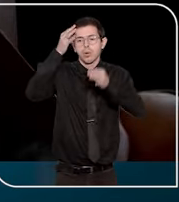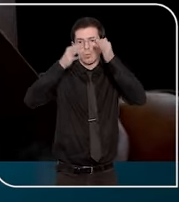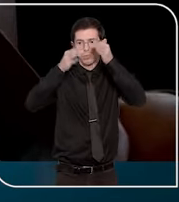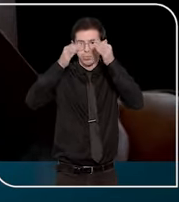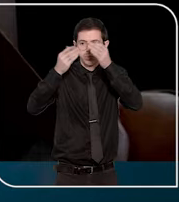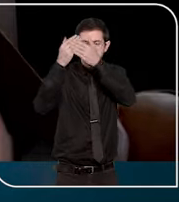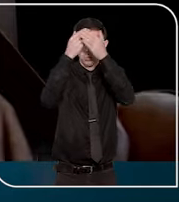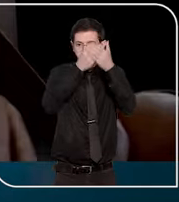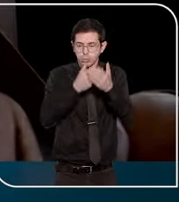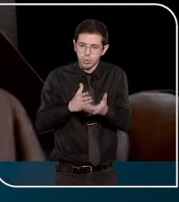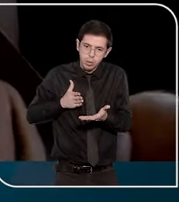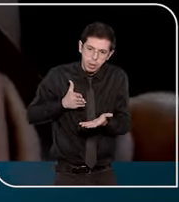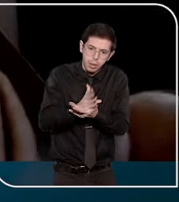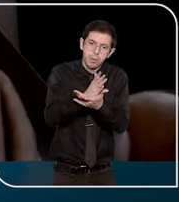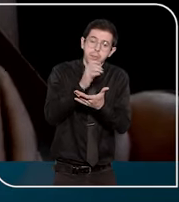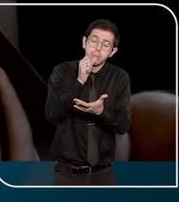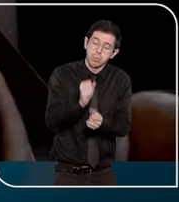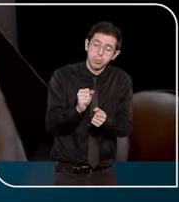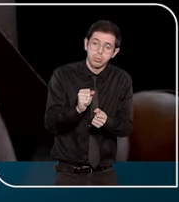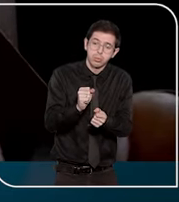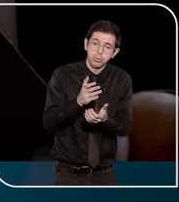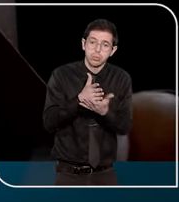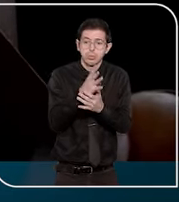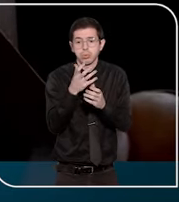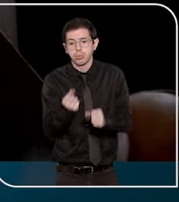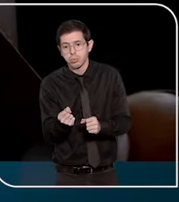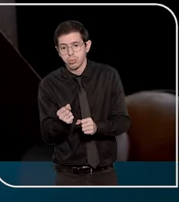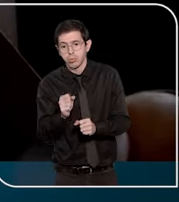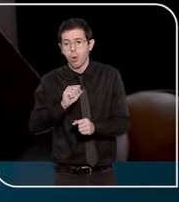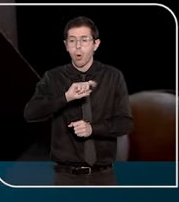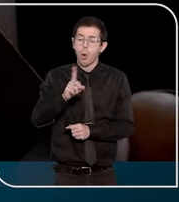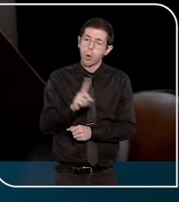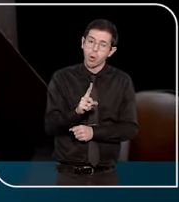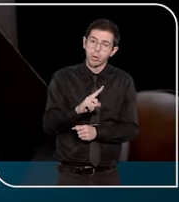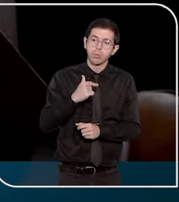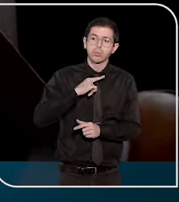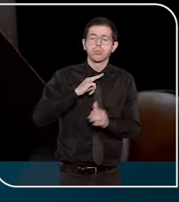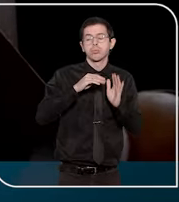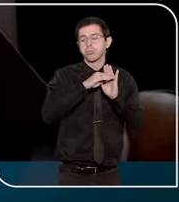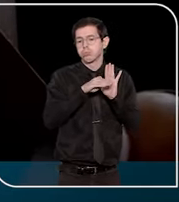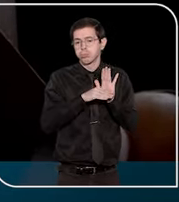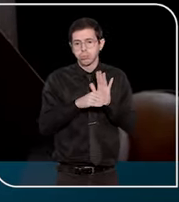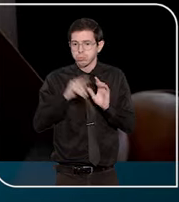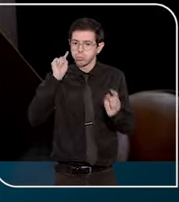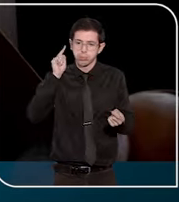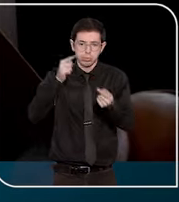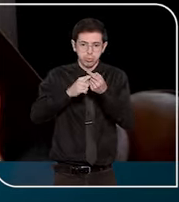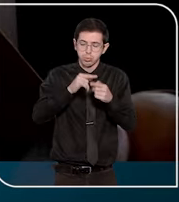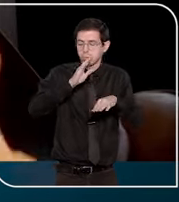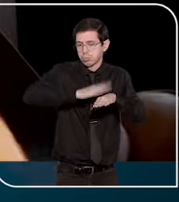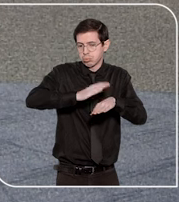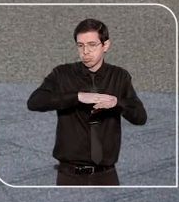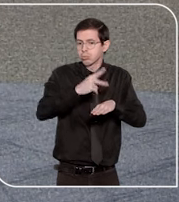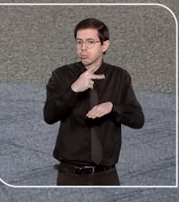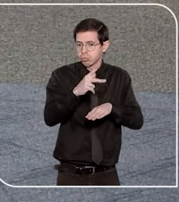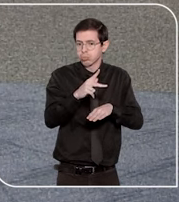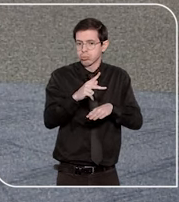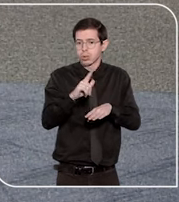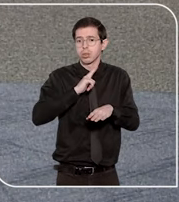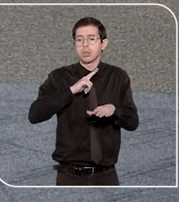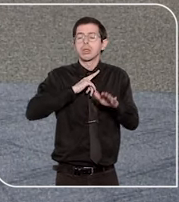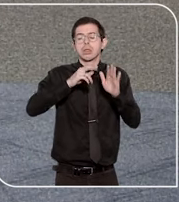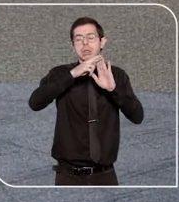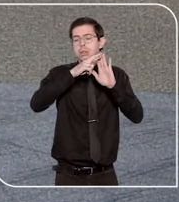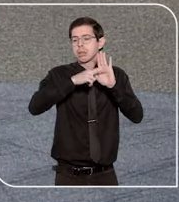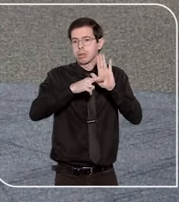ele pode inadmitir, por determinadas razões, como, enfim, são uma série delas.